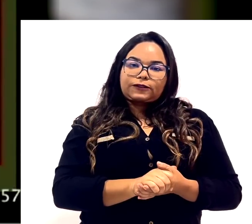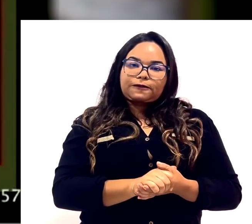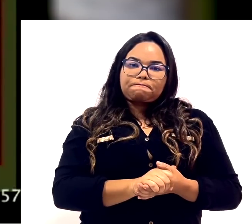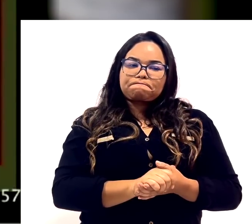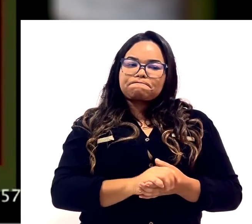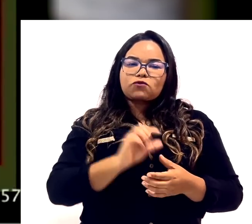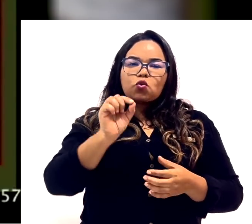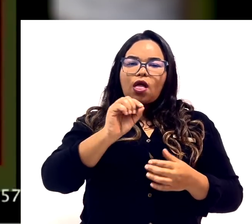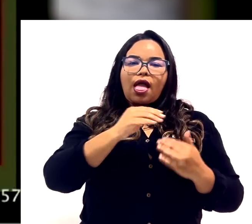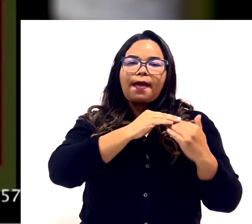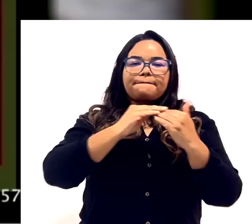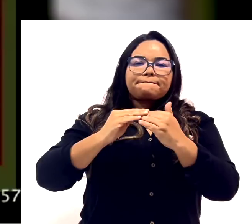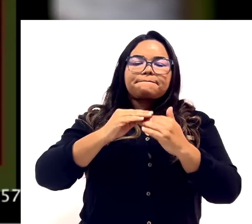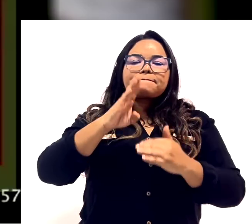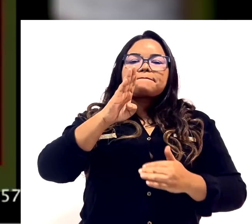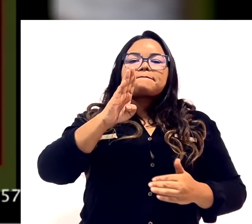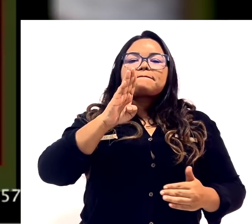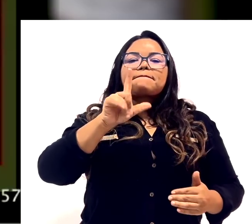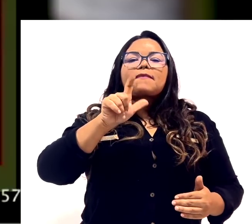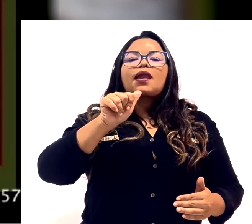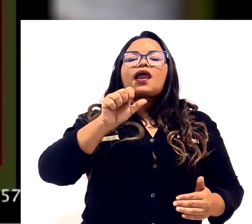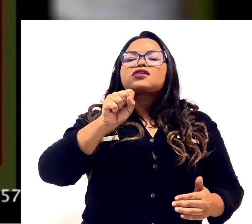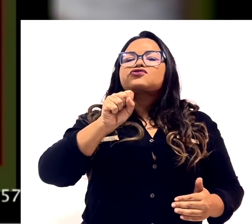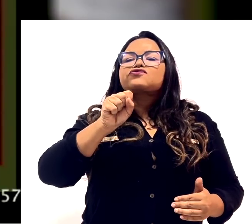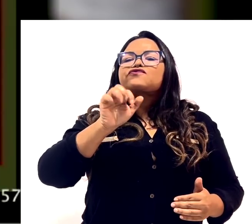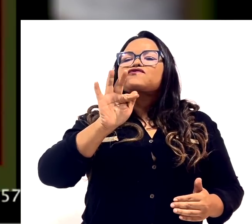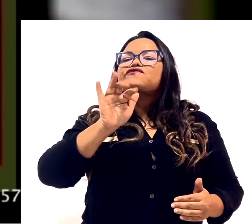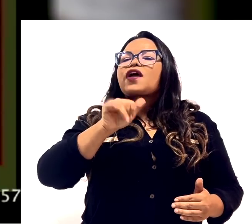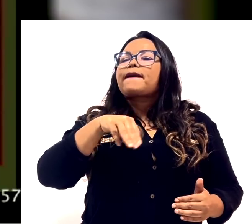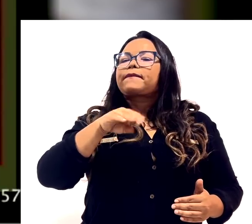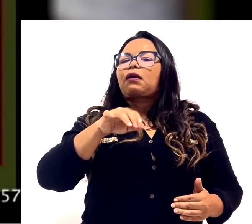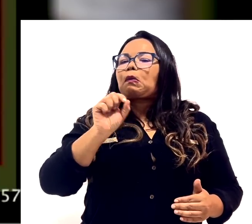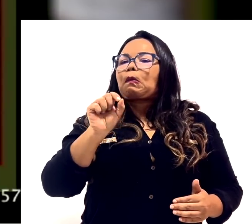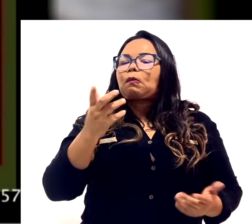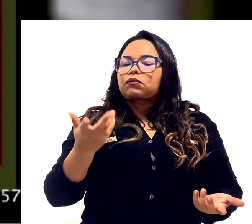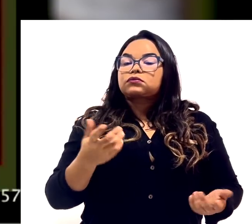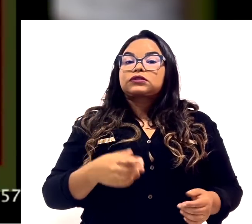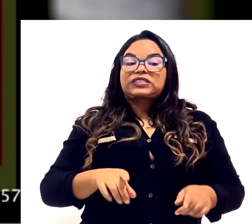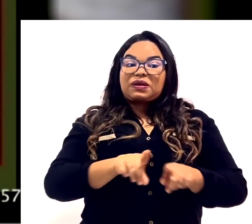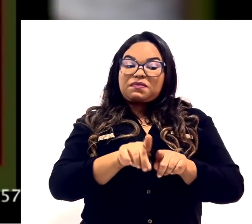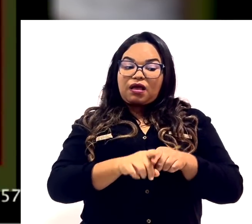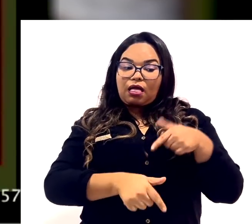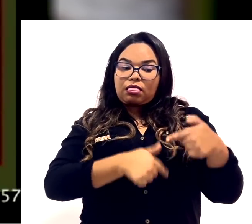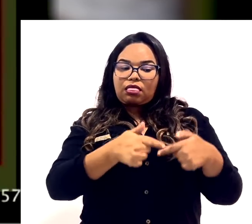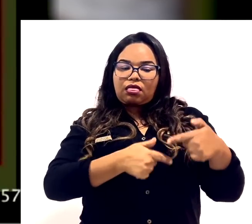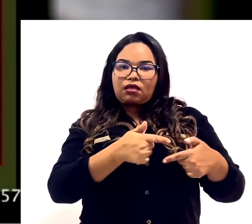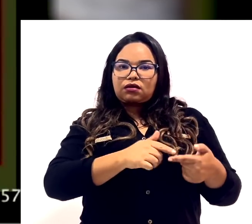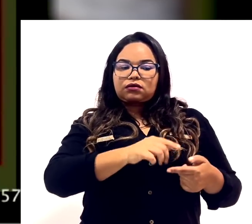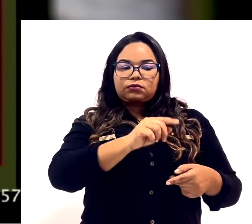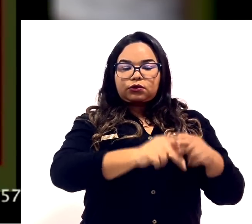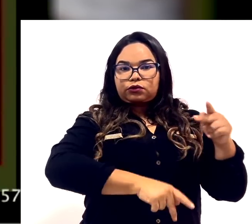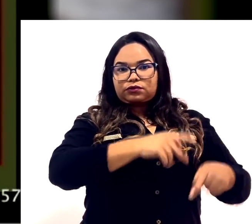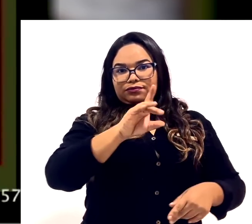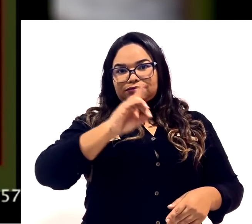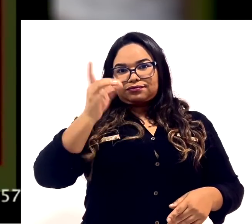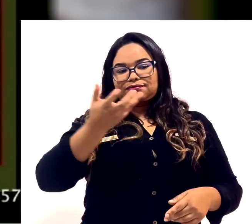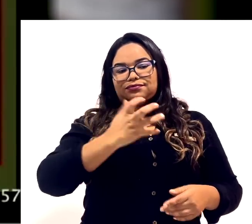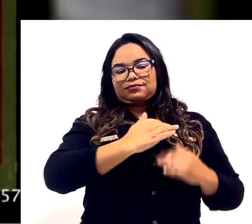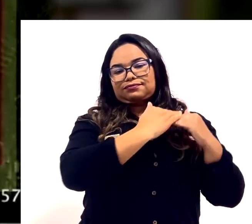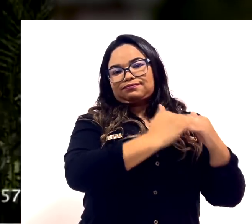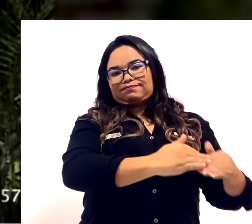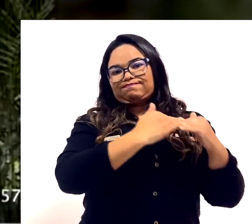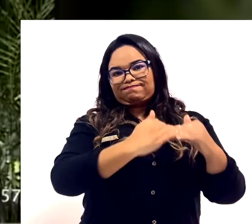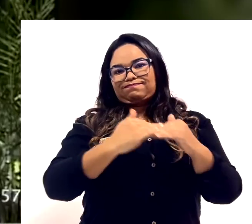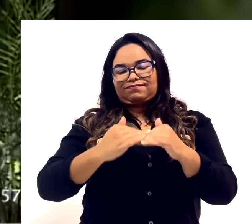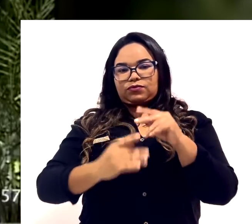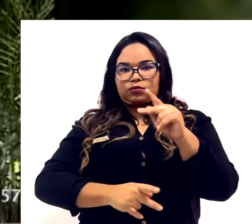E o que é uma blasfêmia? E foi-lhe permitido fazer guerra aos santos e vencê-los. Será que a igreja romana